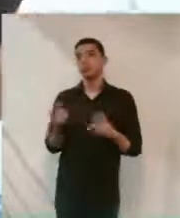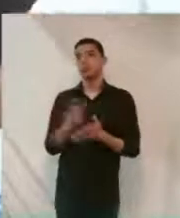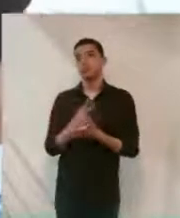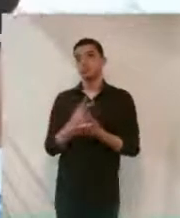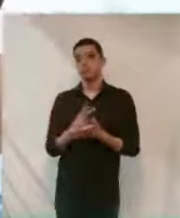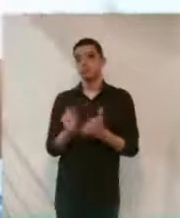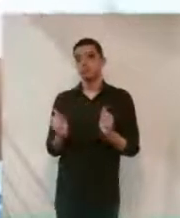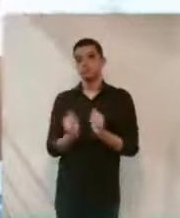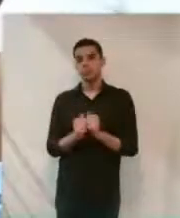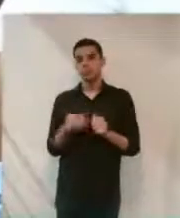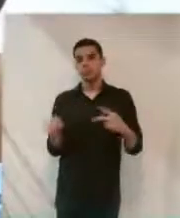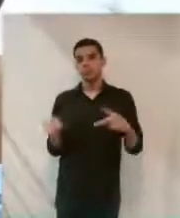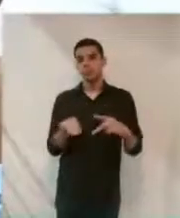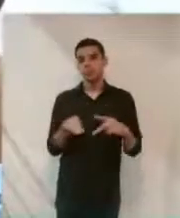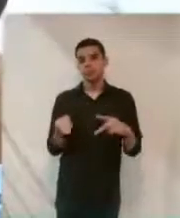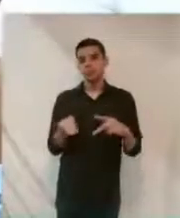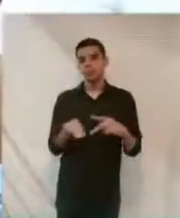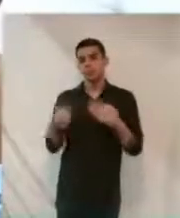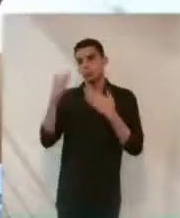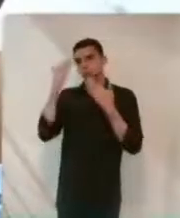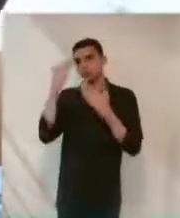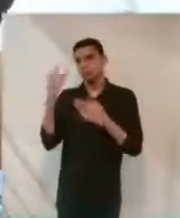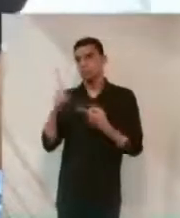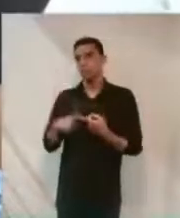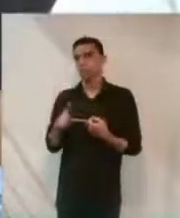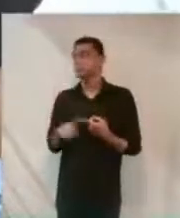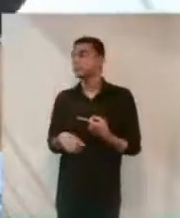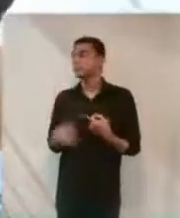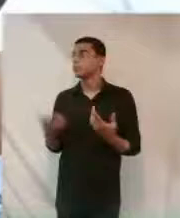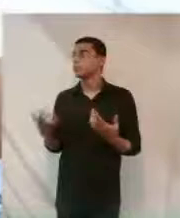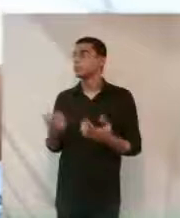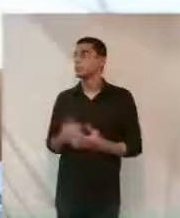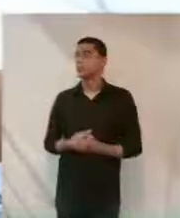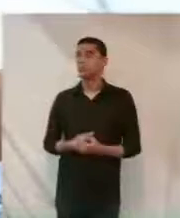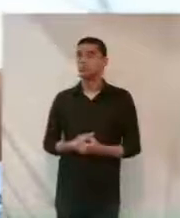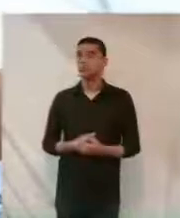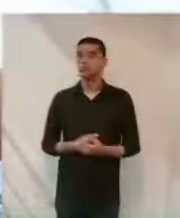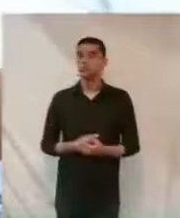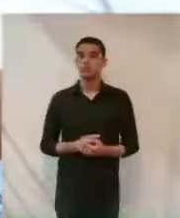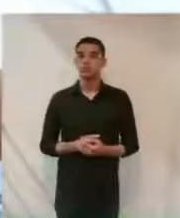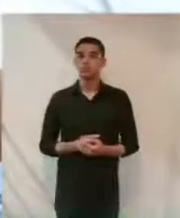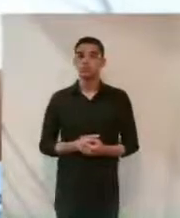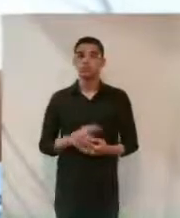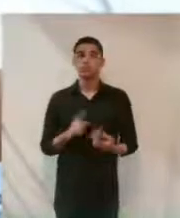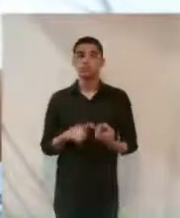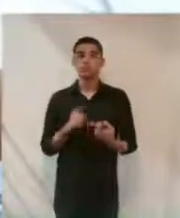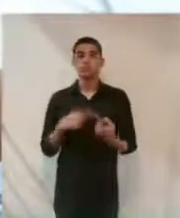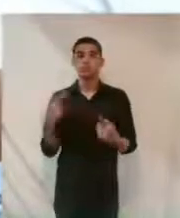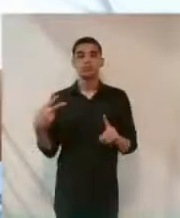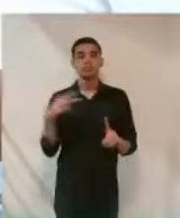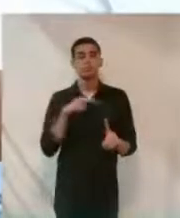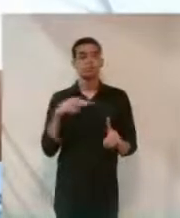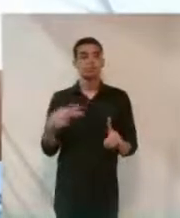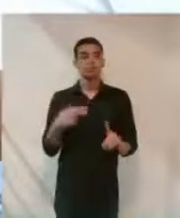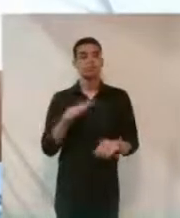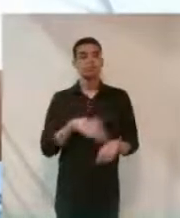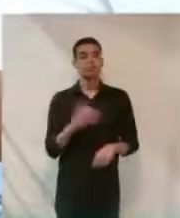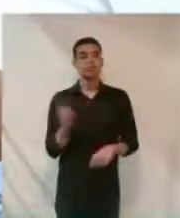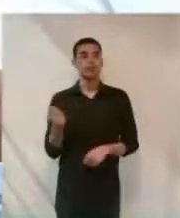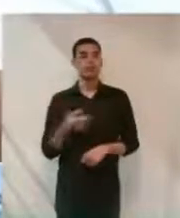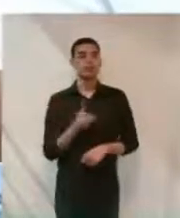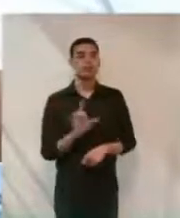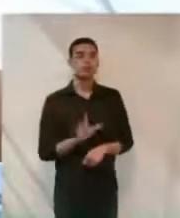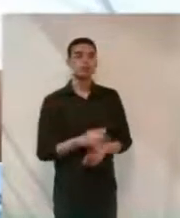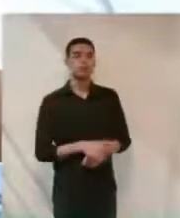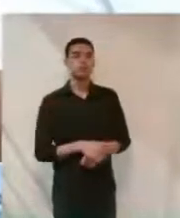diálogo com o MP, né, da sintonia do Comitê Nacional de Resíduos e com um olhar além do olhar